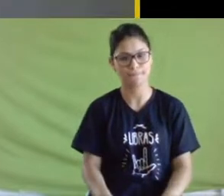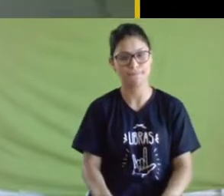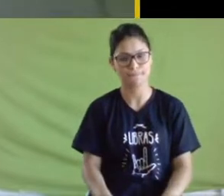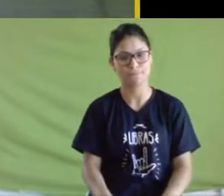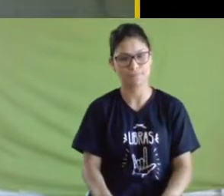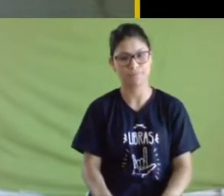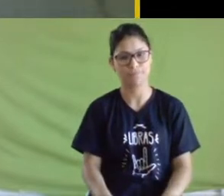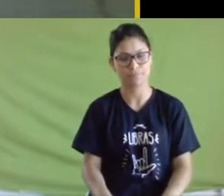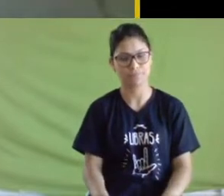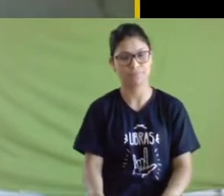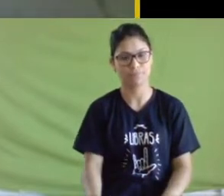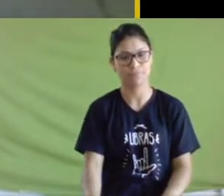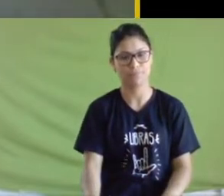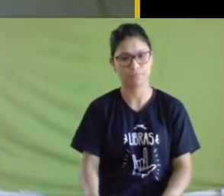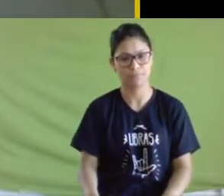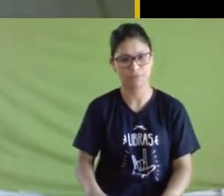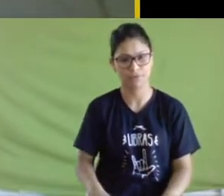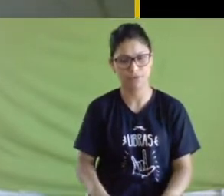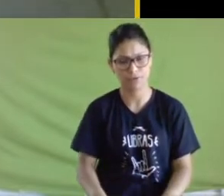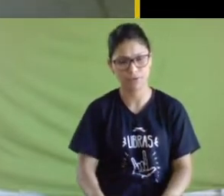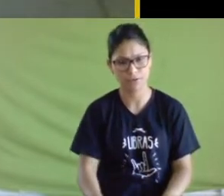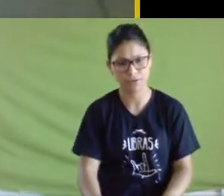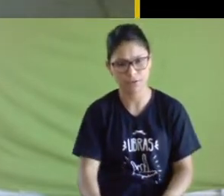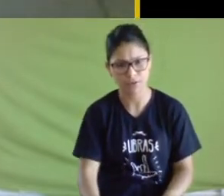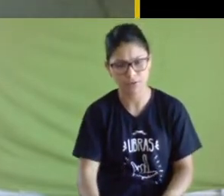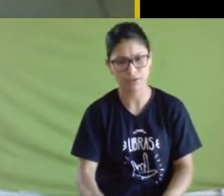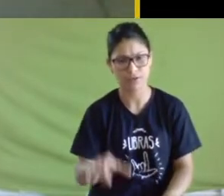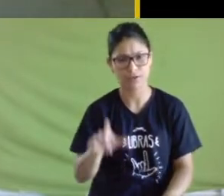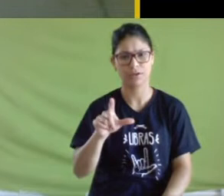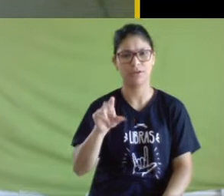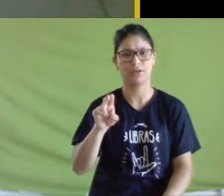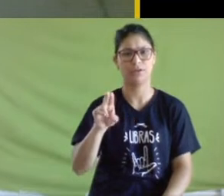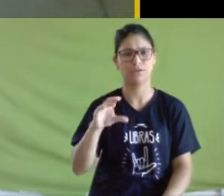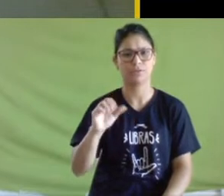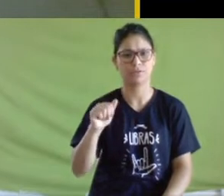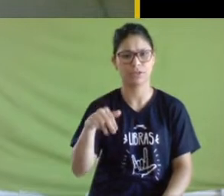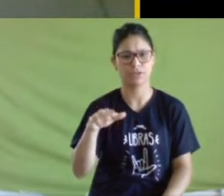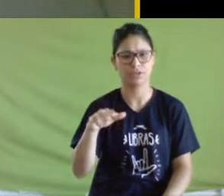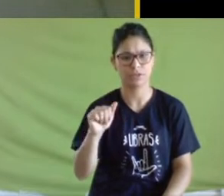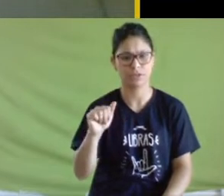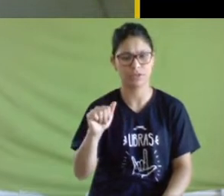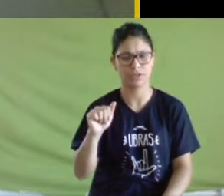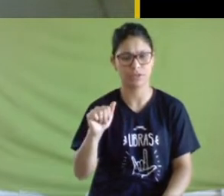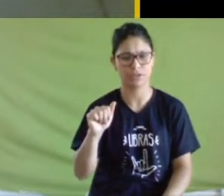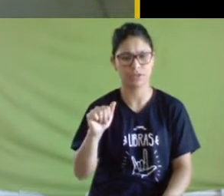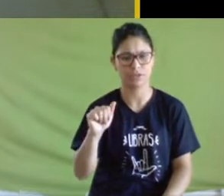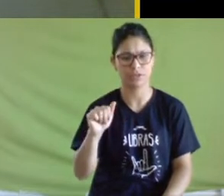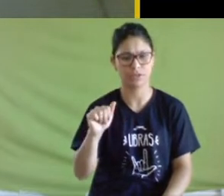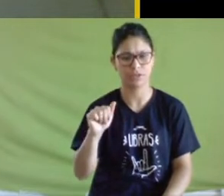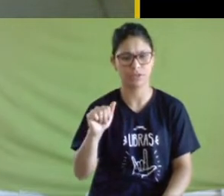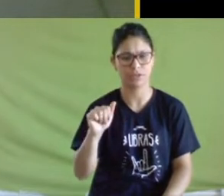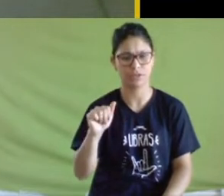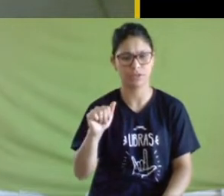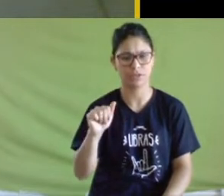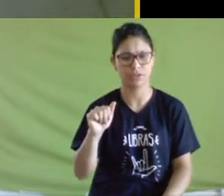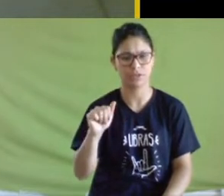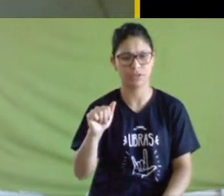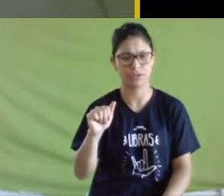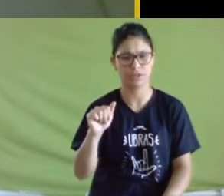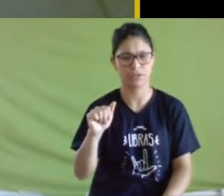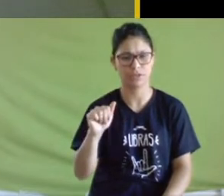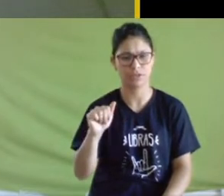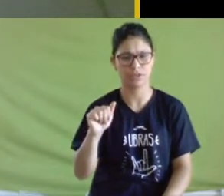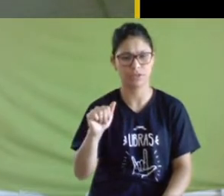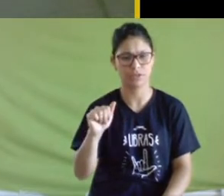Respondeu. Uma outra pergunta da Luciana Antonini, ela pergunta o seguinte: professor, como